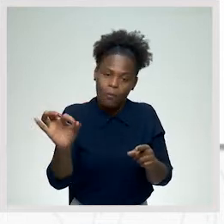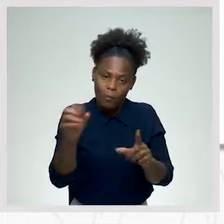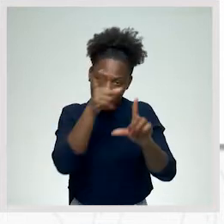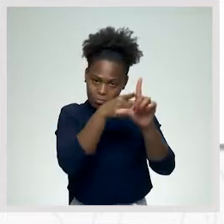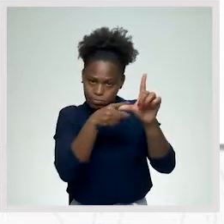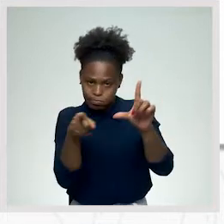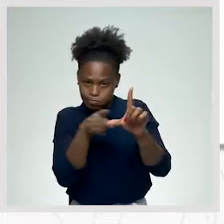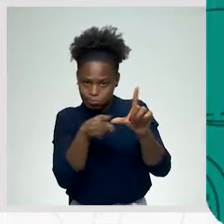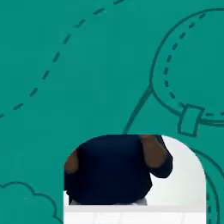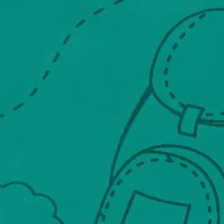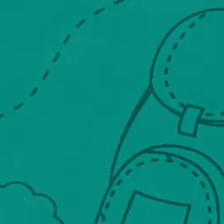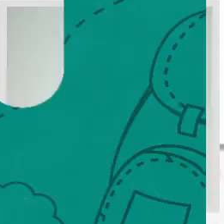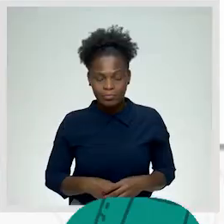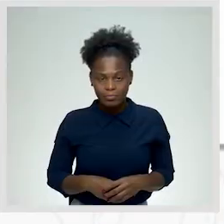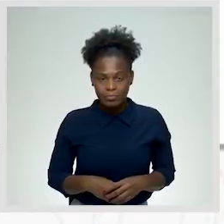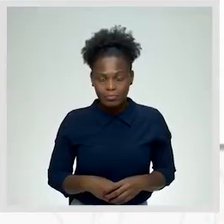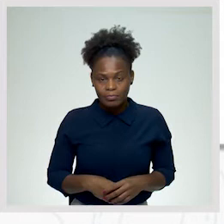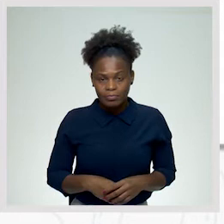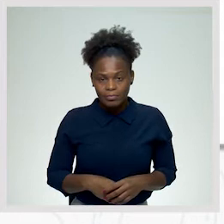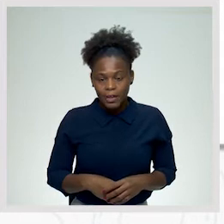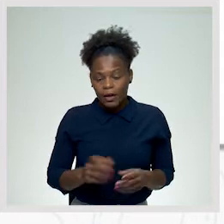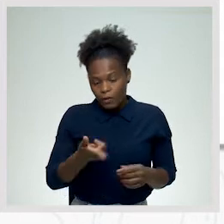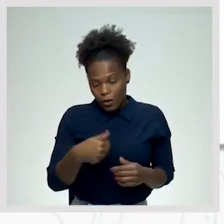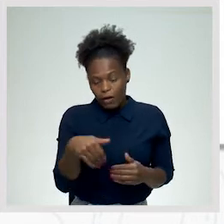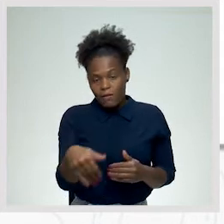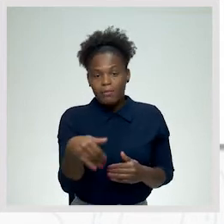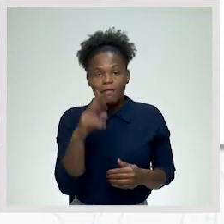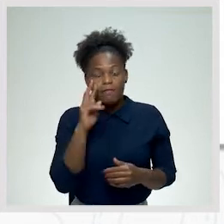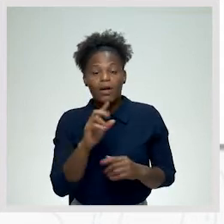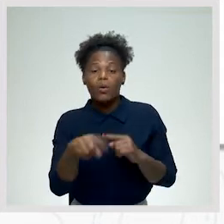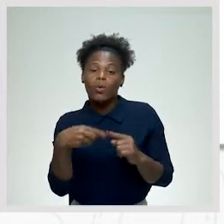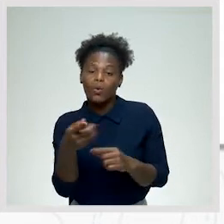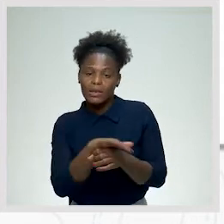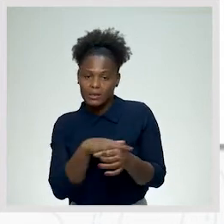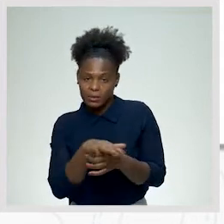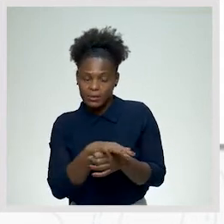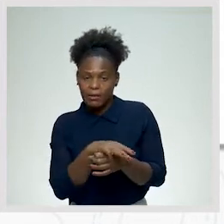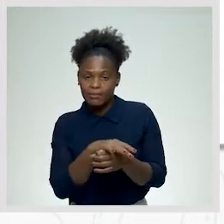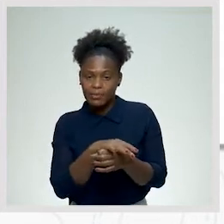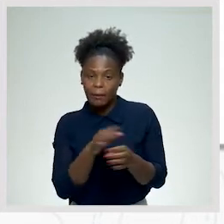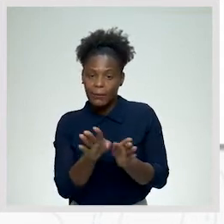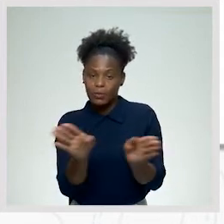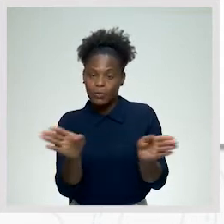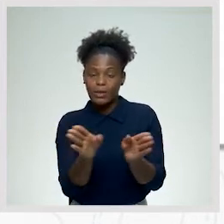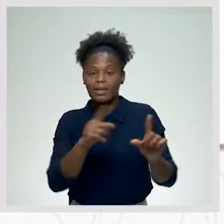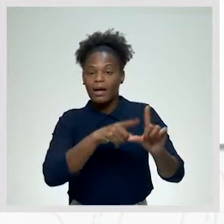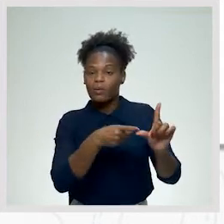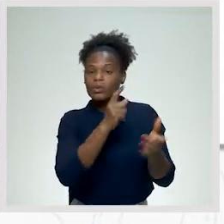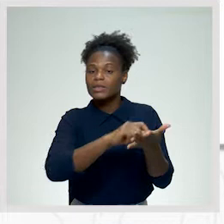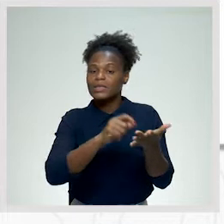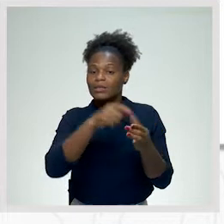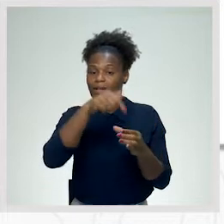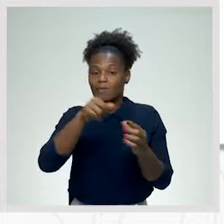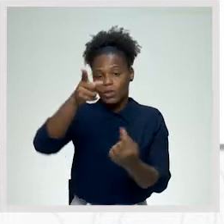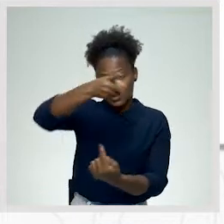um ângulo reto. Então, nós vamos ver uma outra situação de amplitude de ângulos inscritos